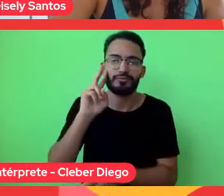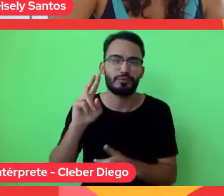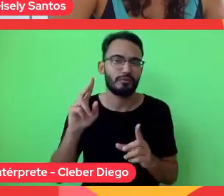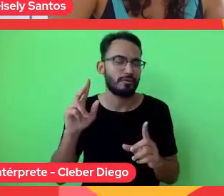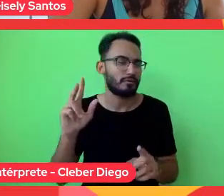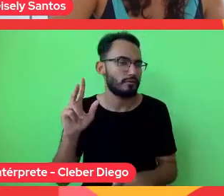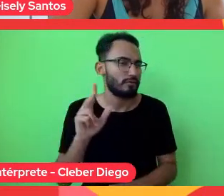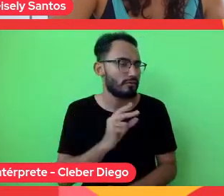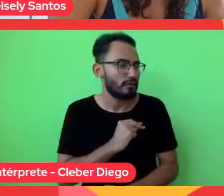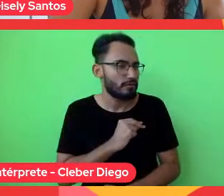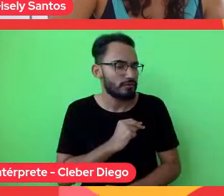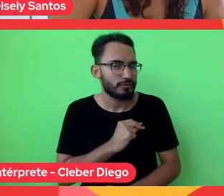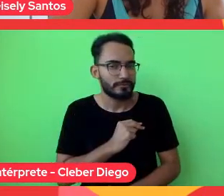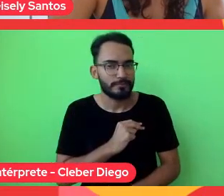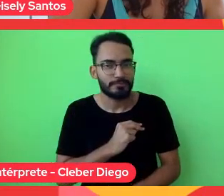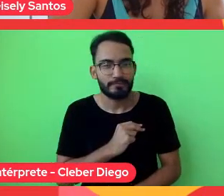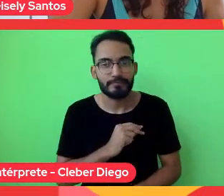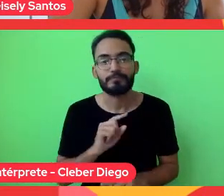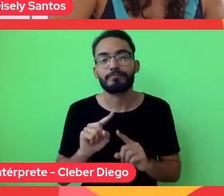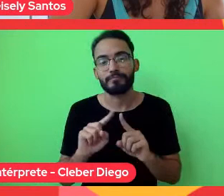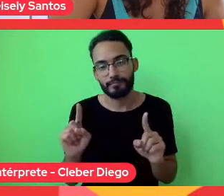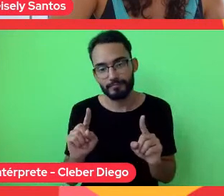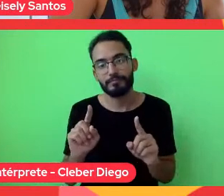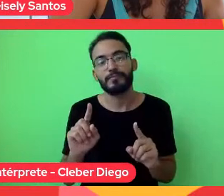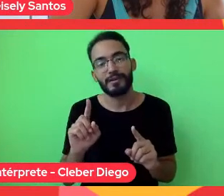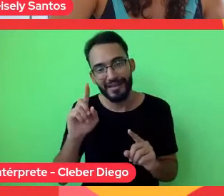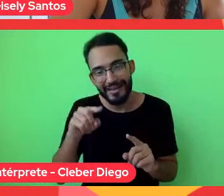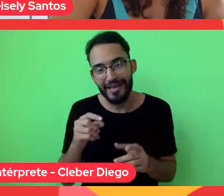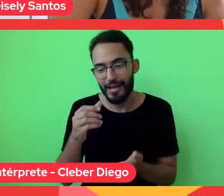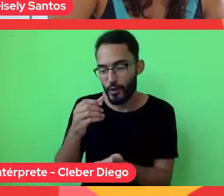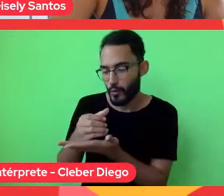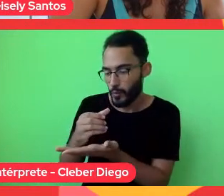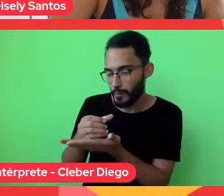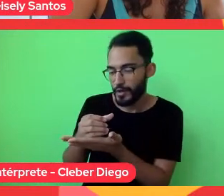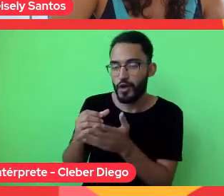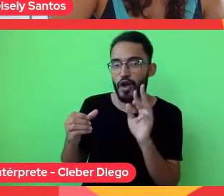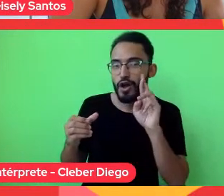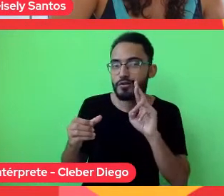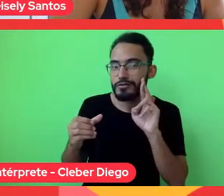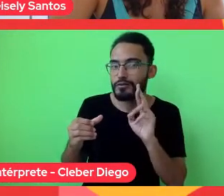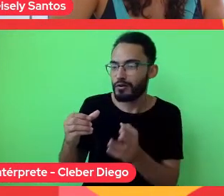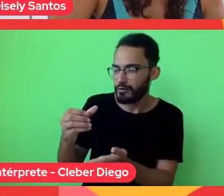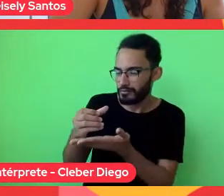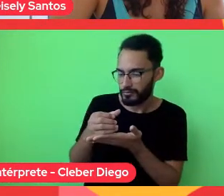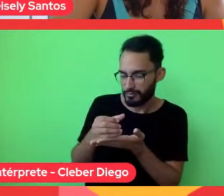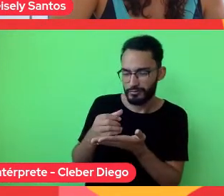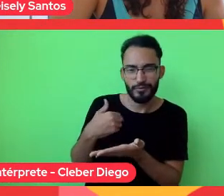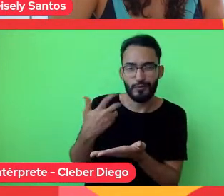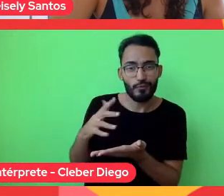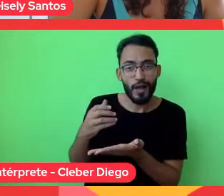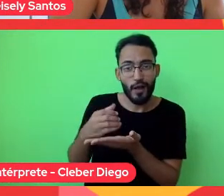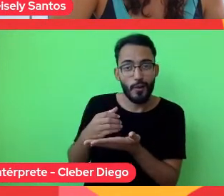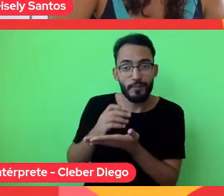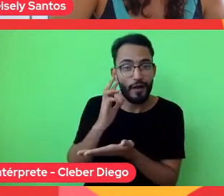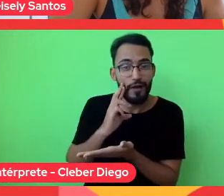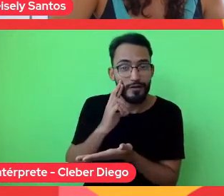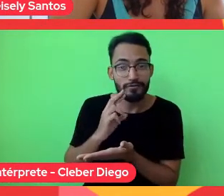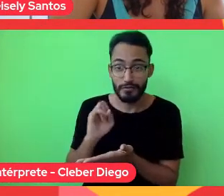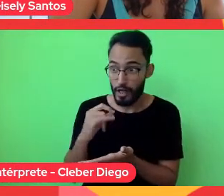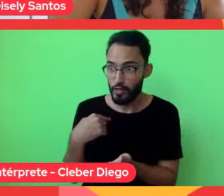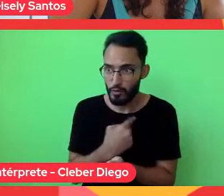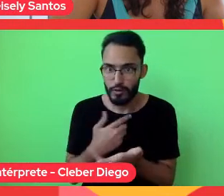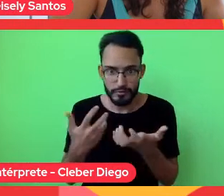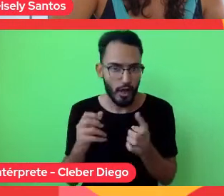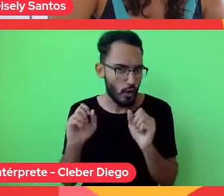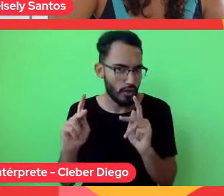importante. É o copinho cor-de-rosa quando a gente não quer o copinho cor-de-rosa. Se a gente quiser, ok,